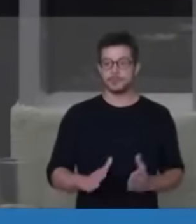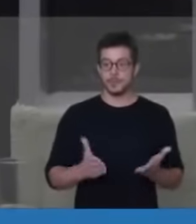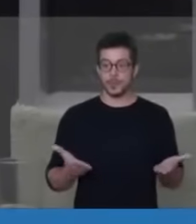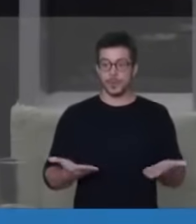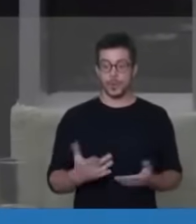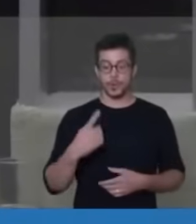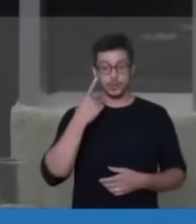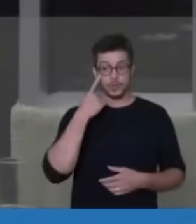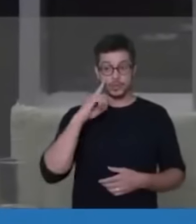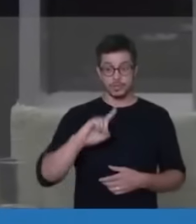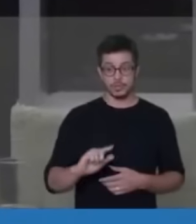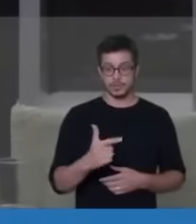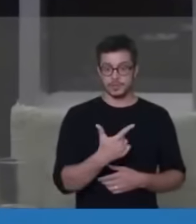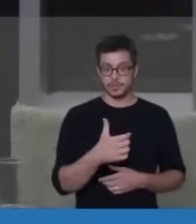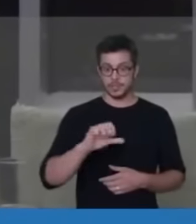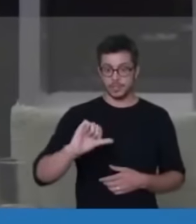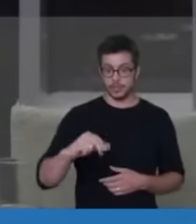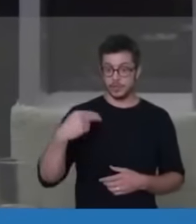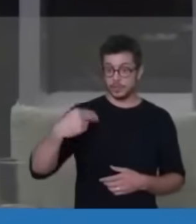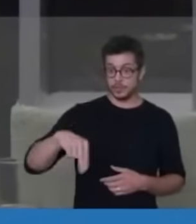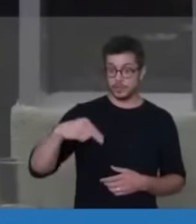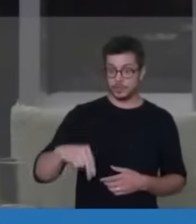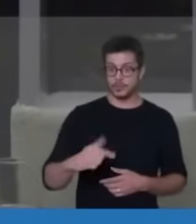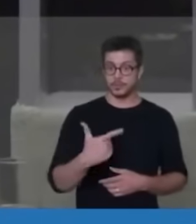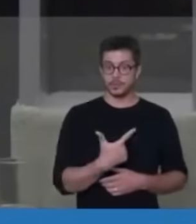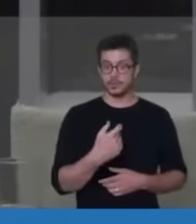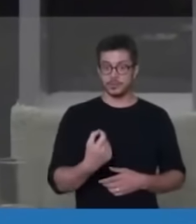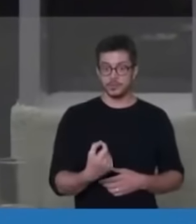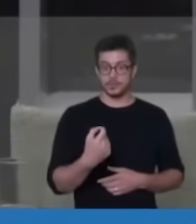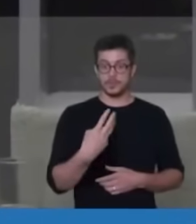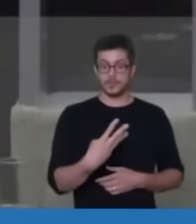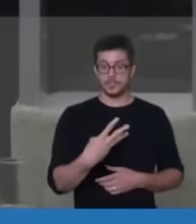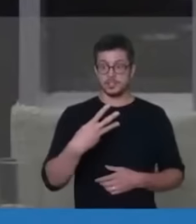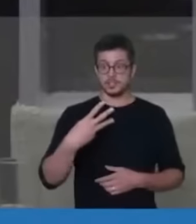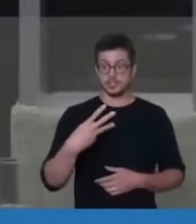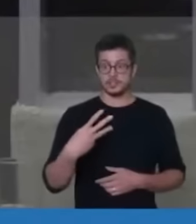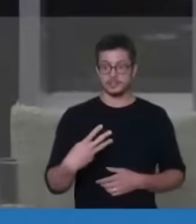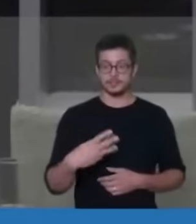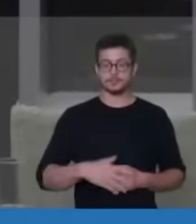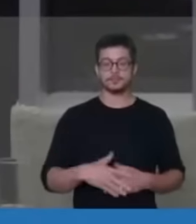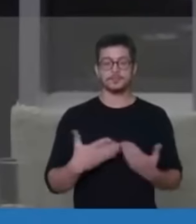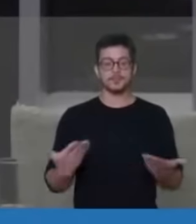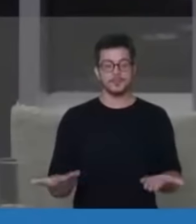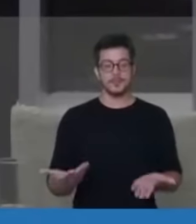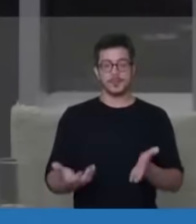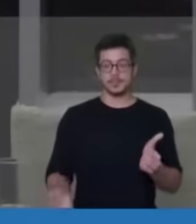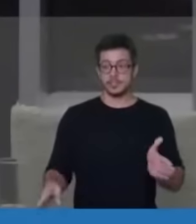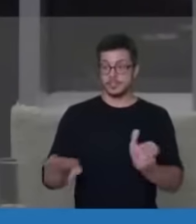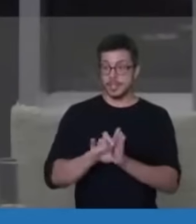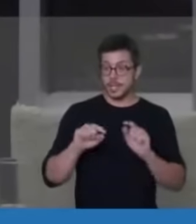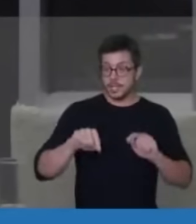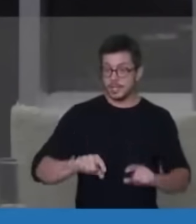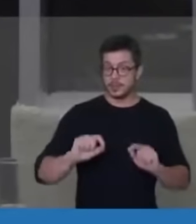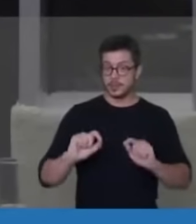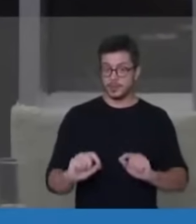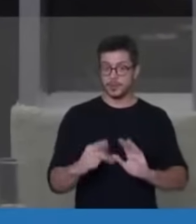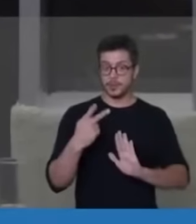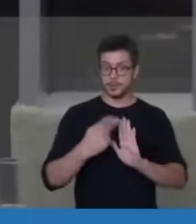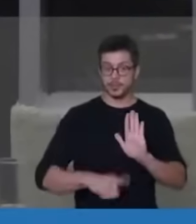chega a plenário nessa casa o PL para instituir o Dia Nacional da Consciência Negra, com um